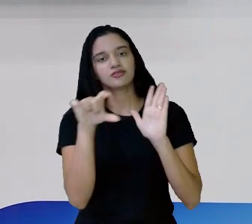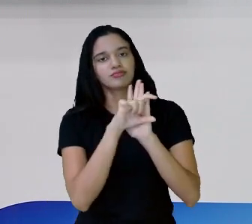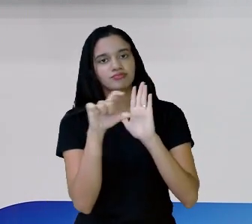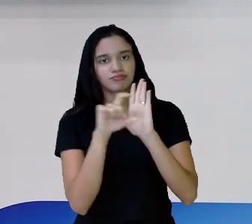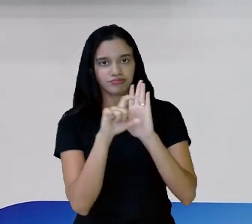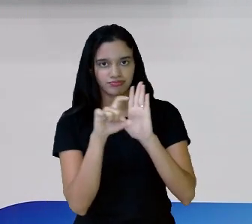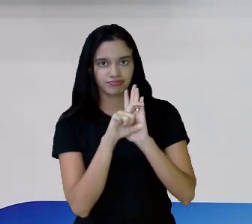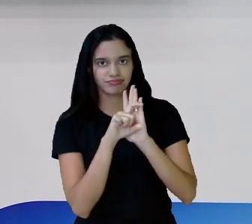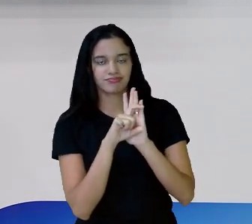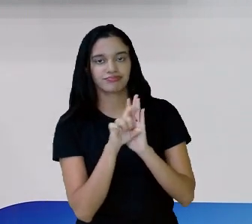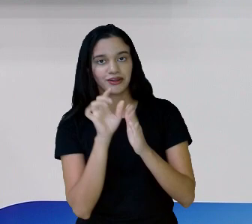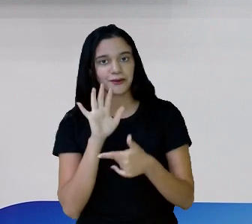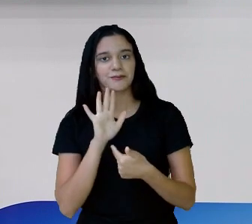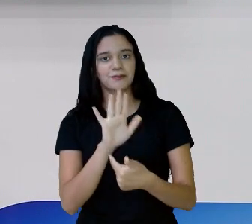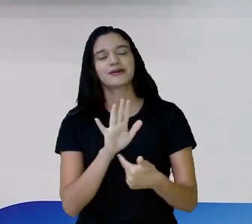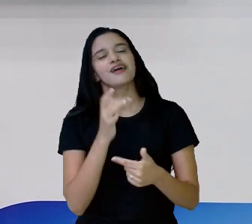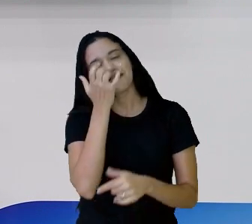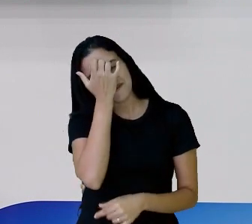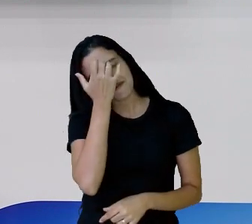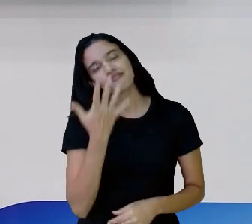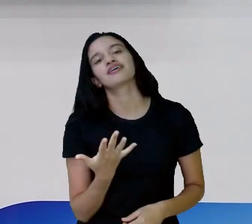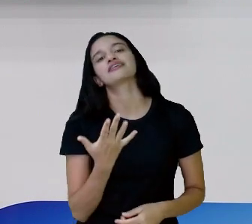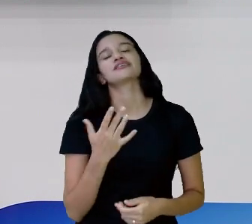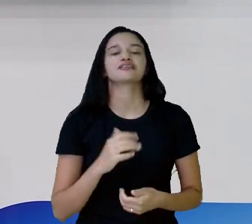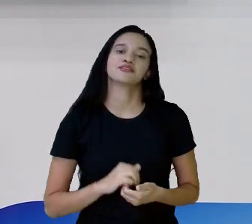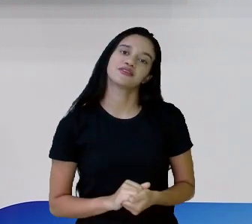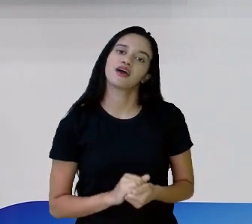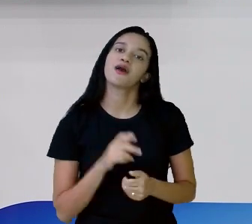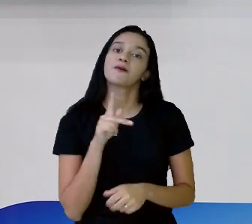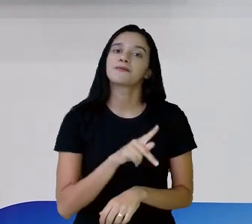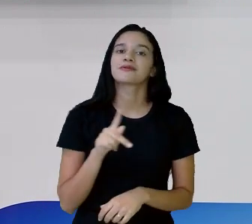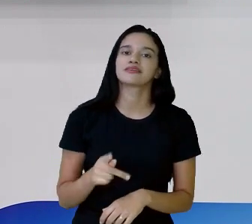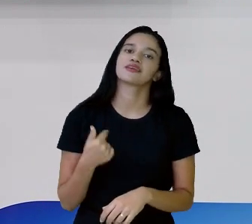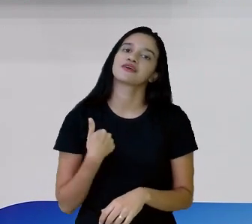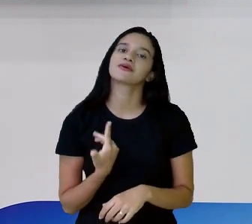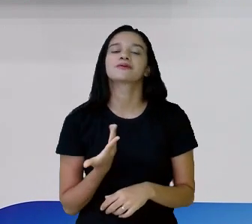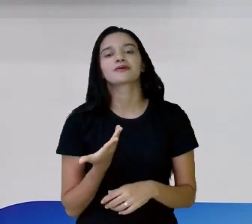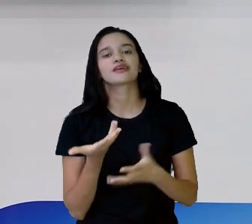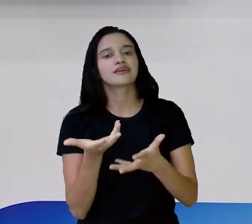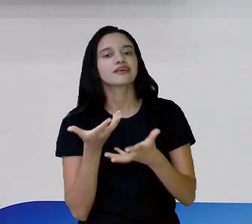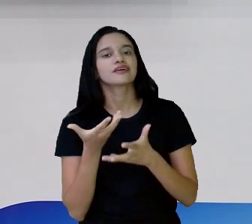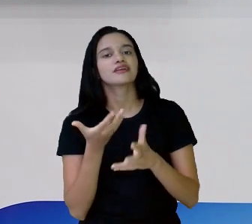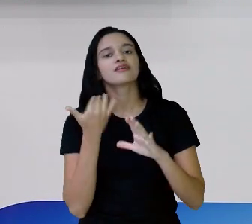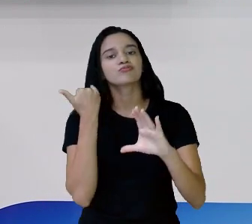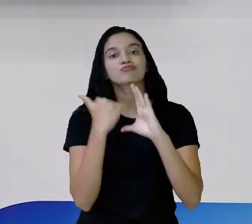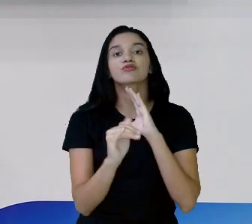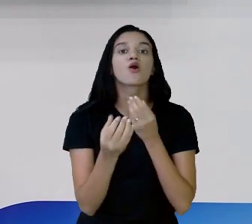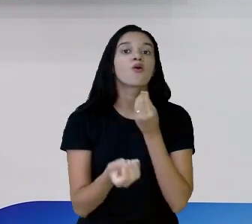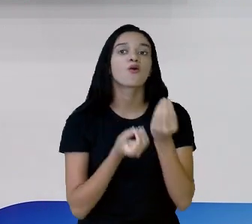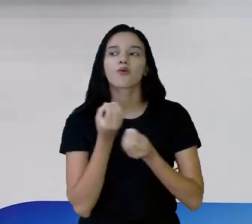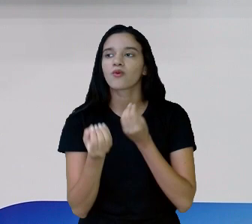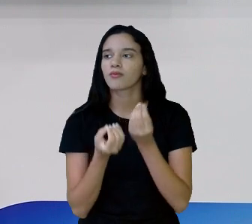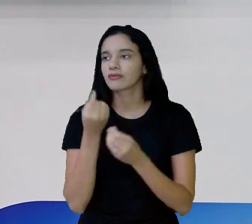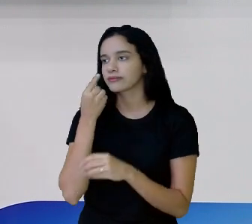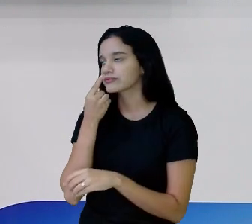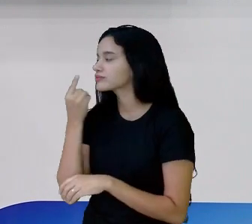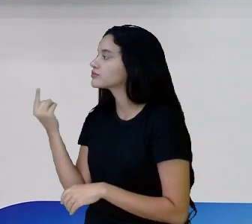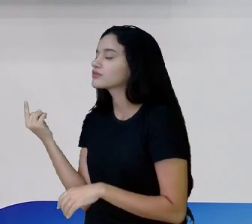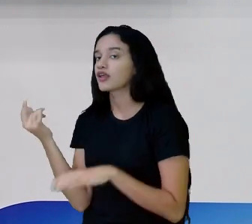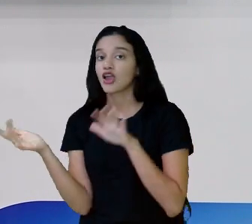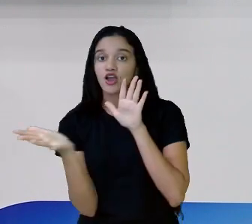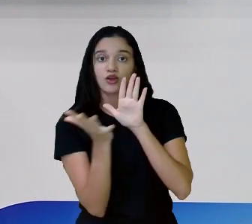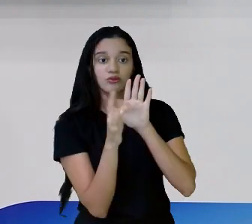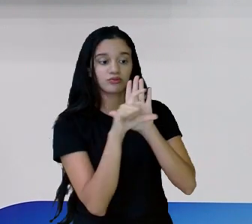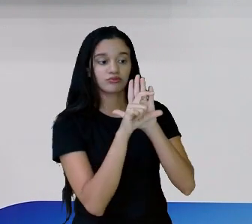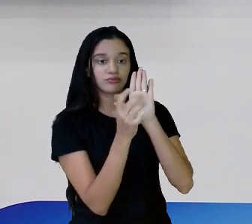esse travessão aparece. Fácil, não é? Professor, eu queria mandar para a senhora, como eu faço? Simples. Está vendo aquele